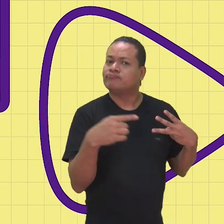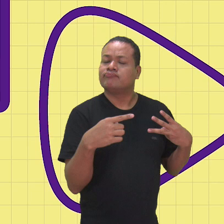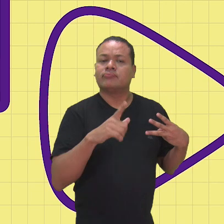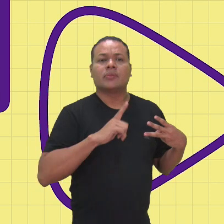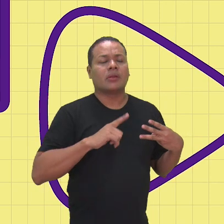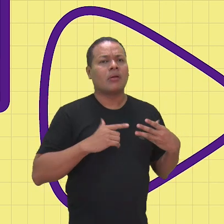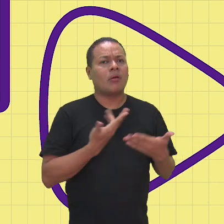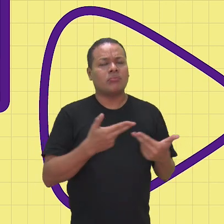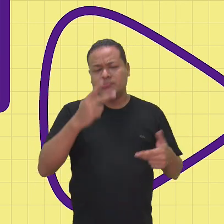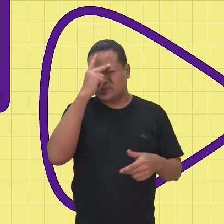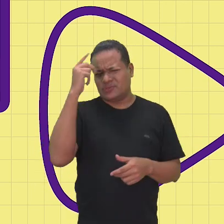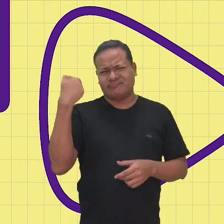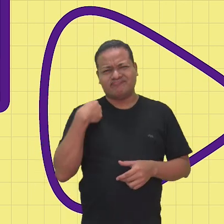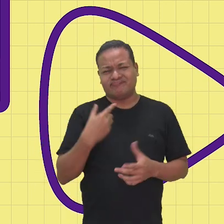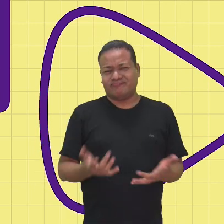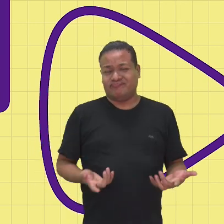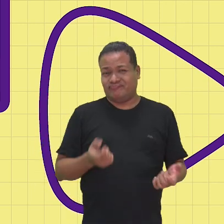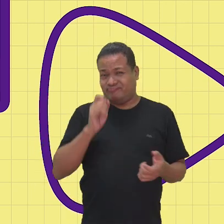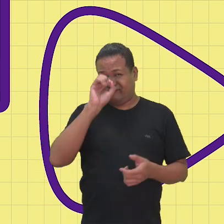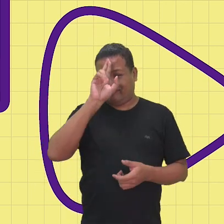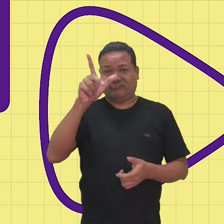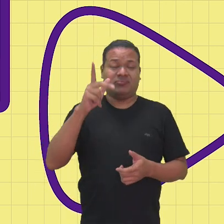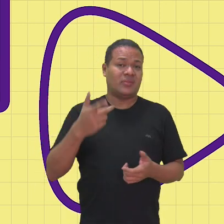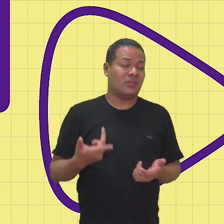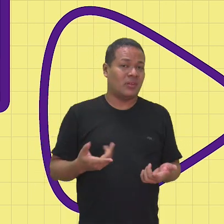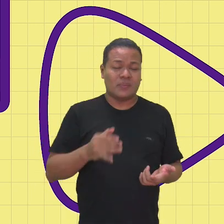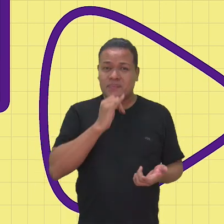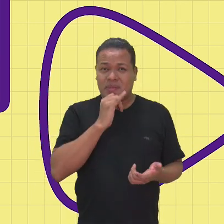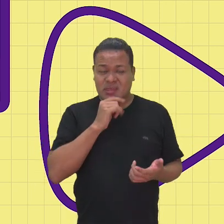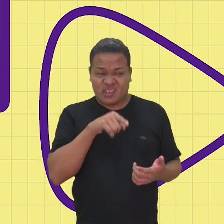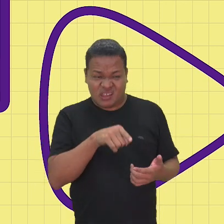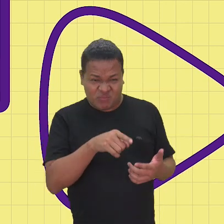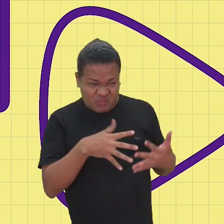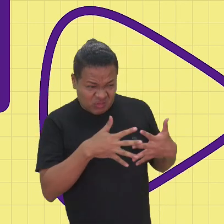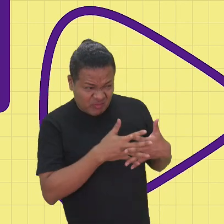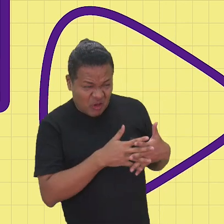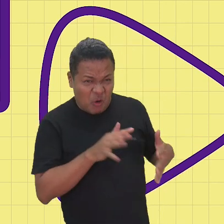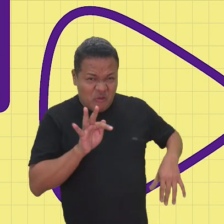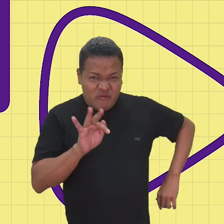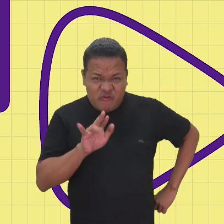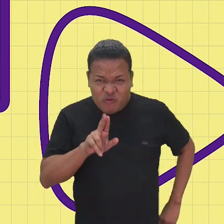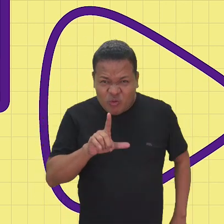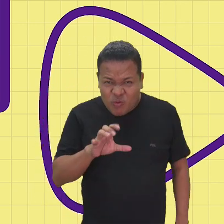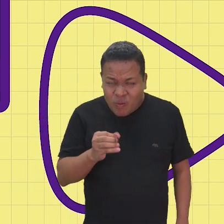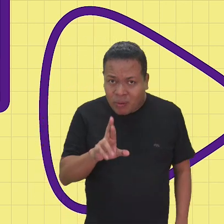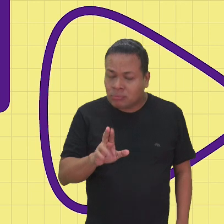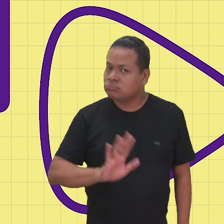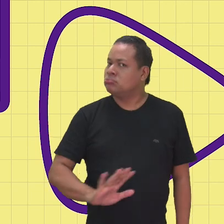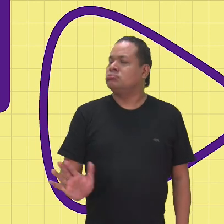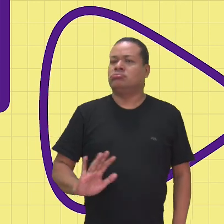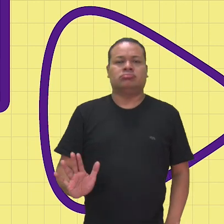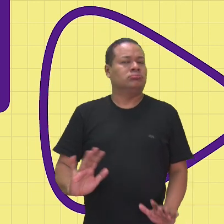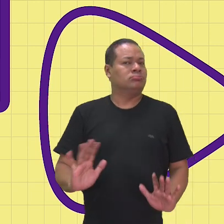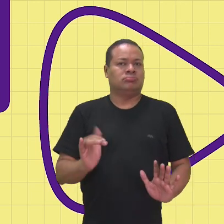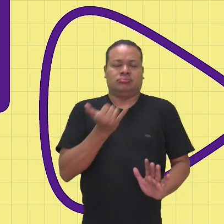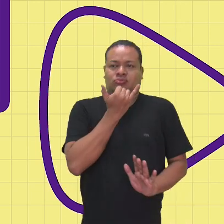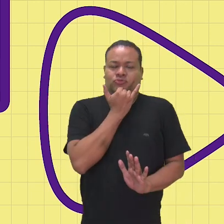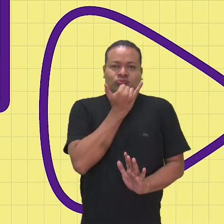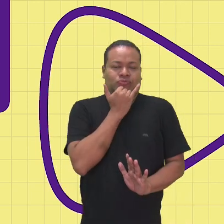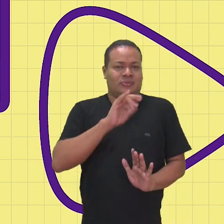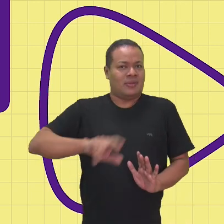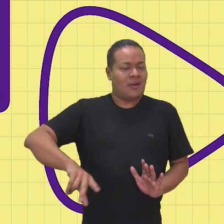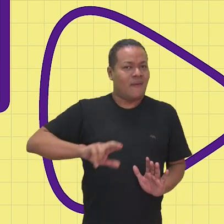muita gente que confunde, tá? Que fala que é adicionado flúor na água. Gente, não é adicionado flúor, tá?